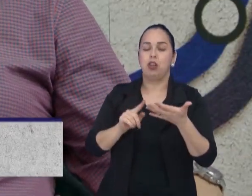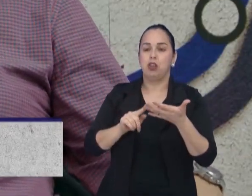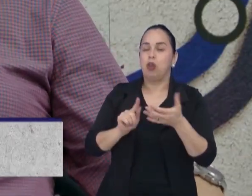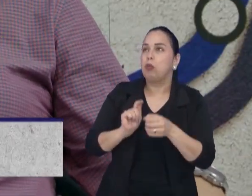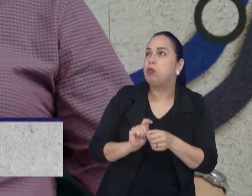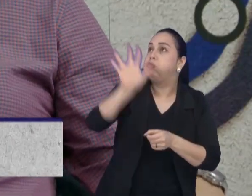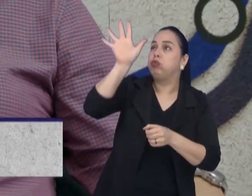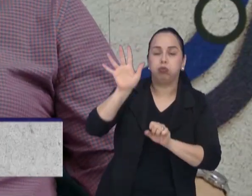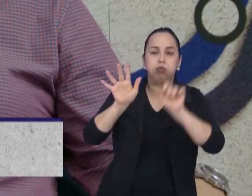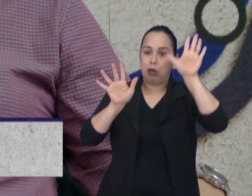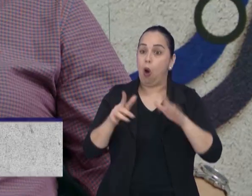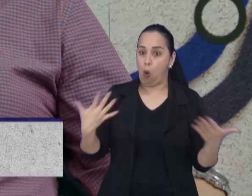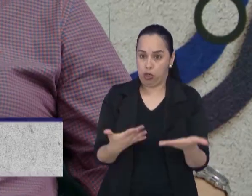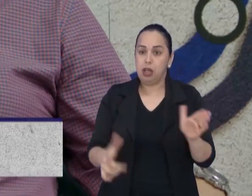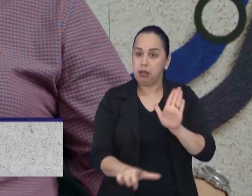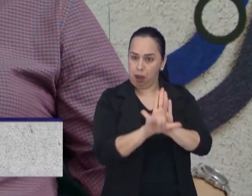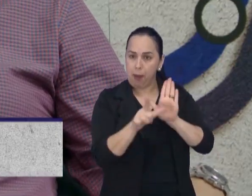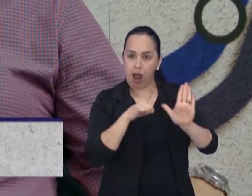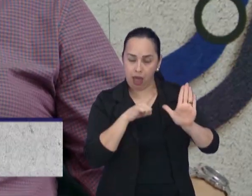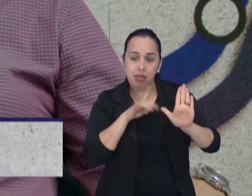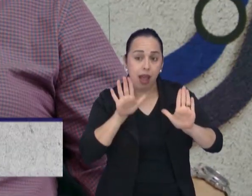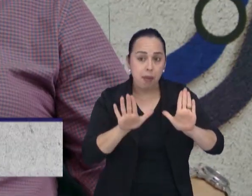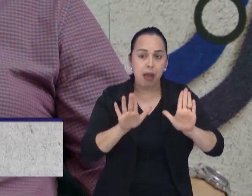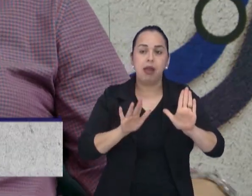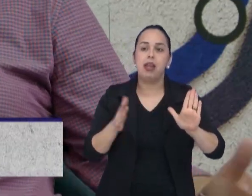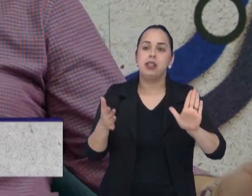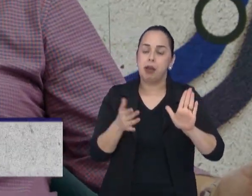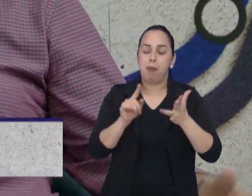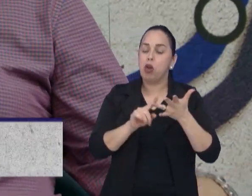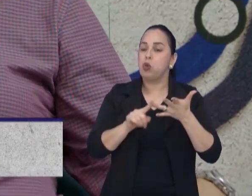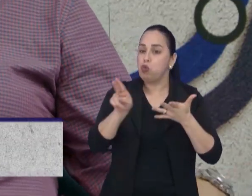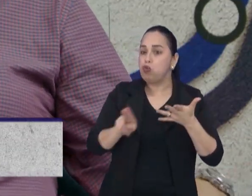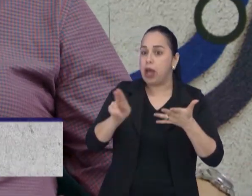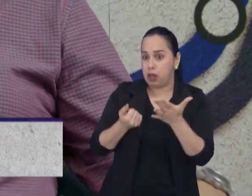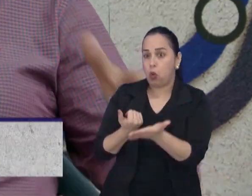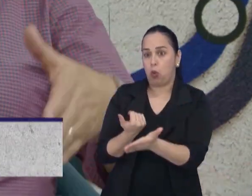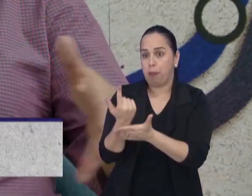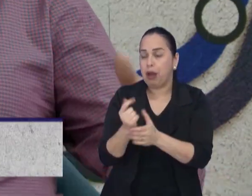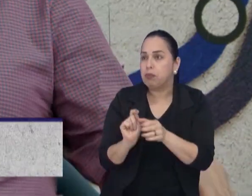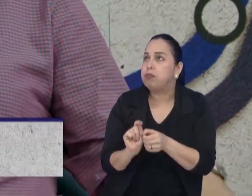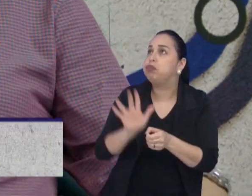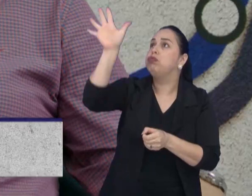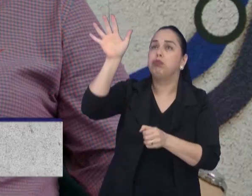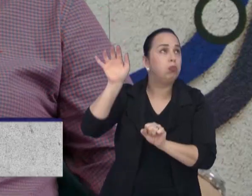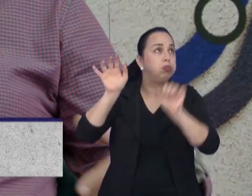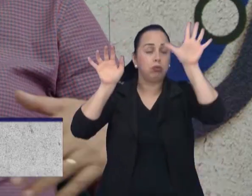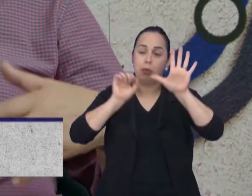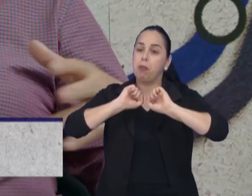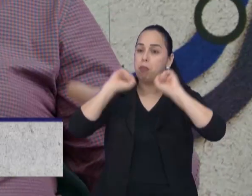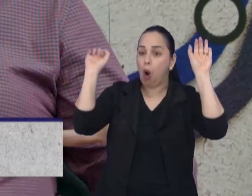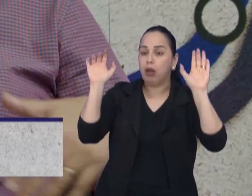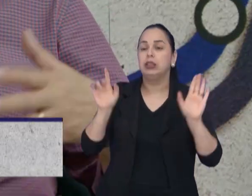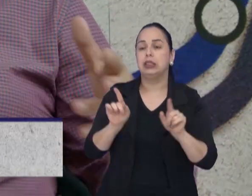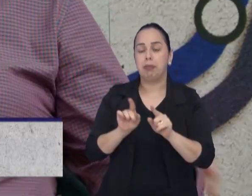tem uma legislação, mas também ela pode ser utilizada, né? Dentro da legislação, claro. Enfim,